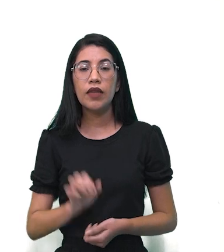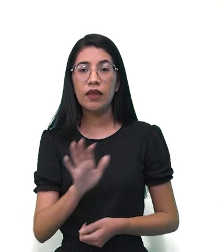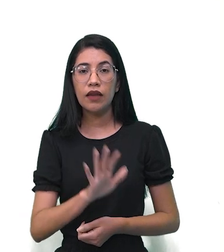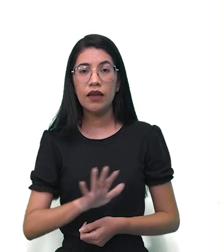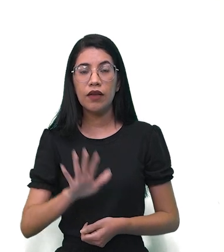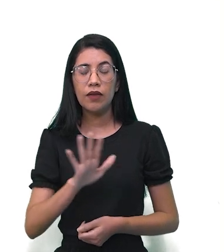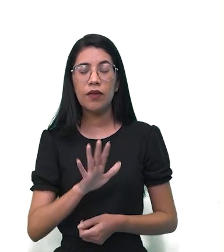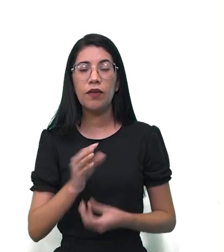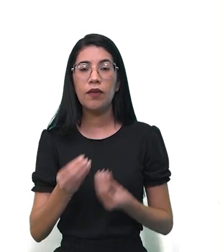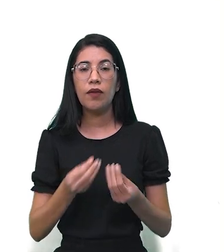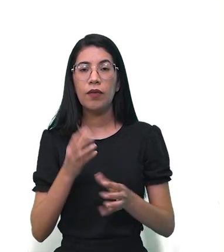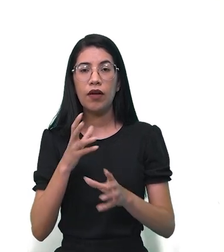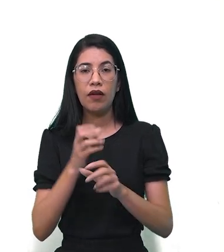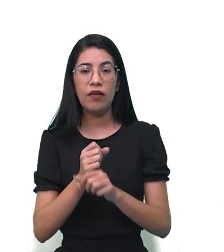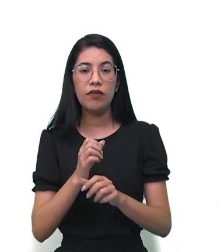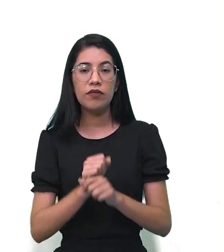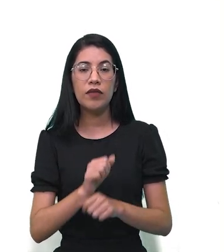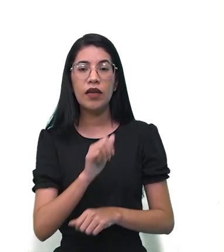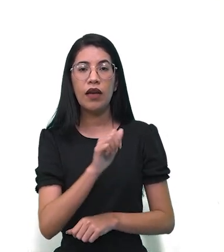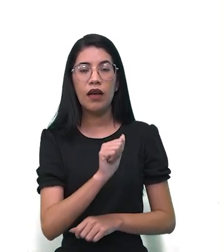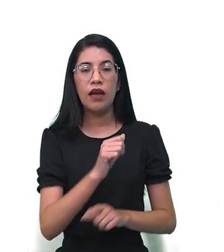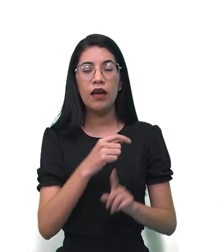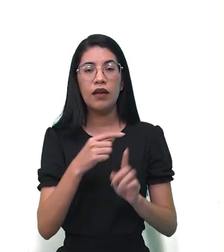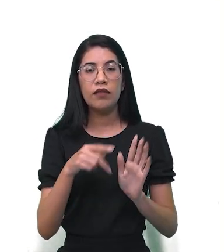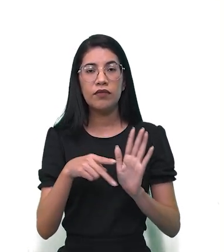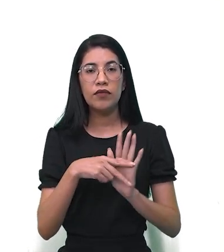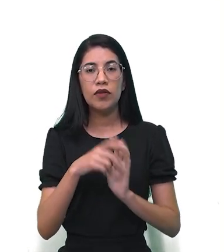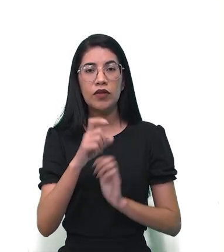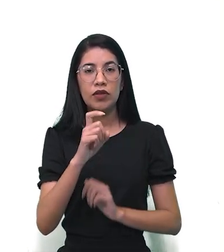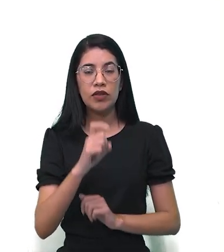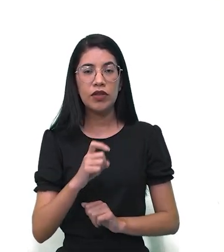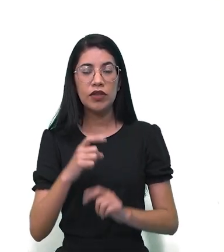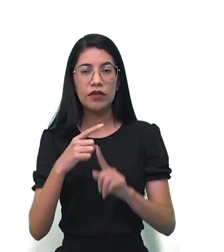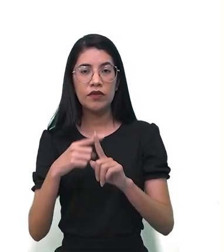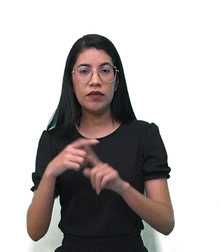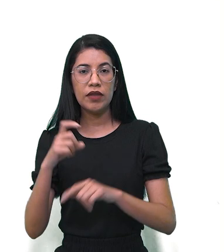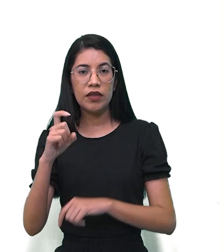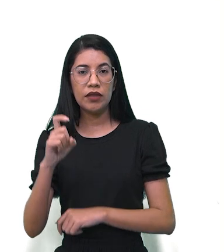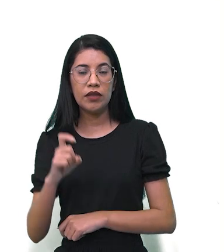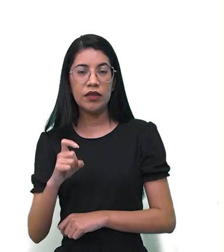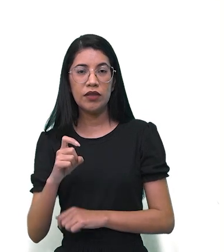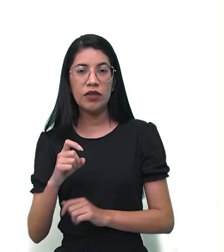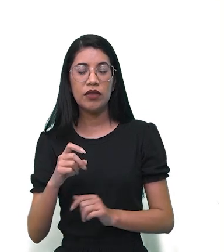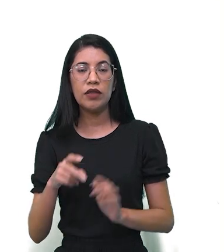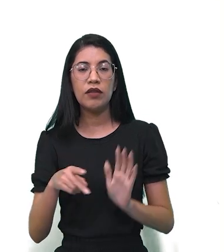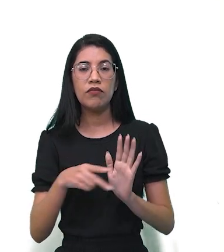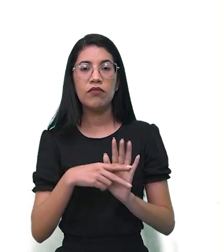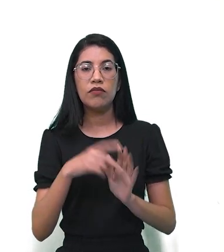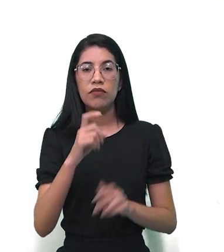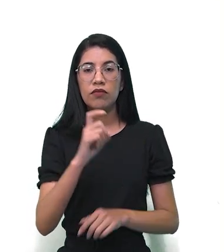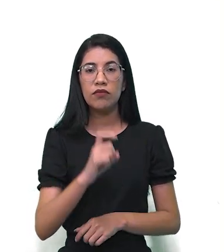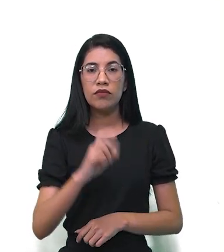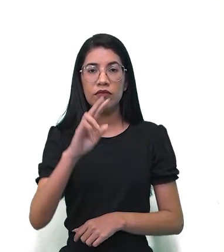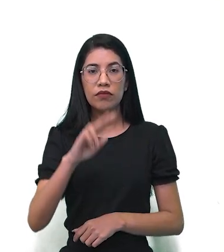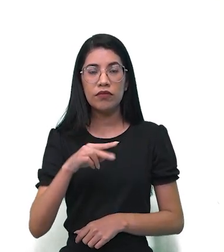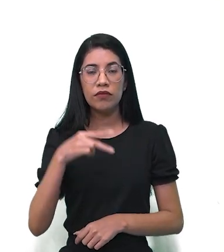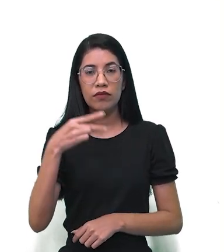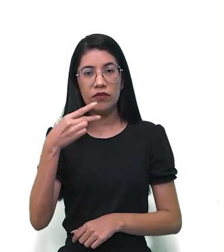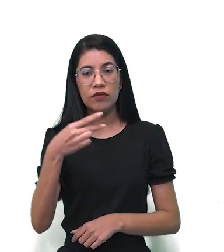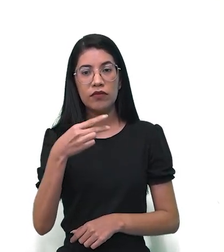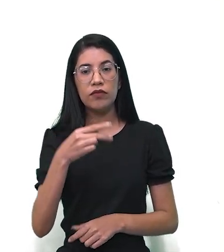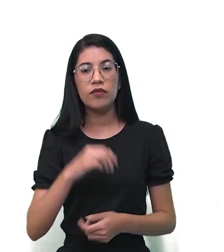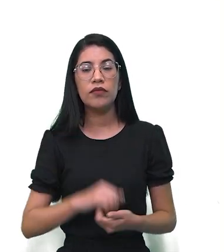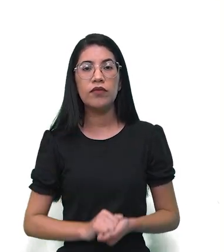igual. Eu vou multiplicar x vezes x, que vai dar x ao quadrado, e